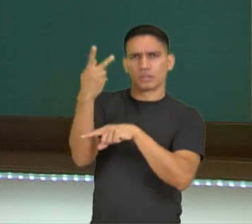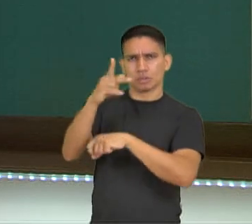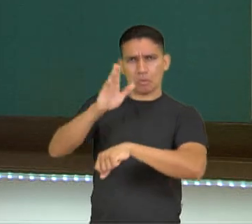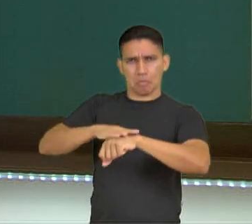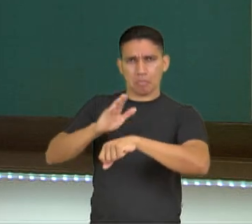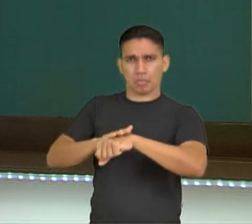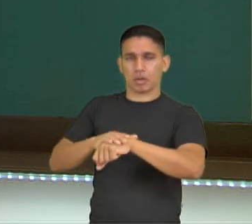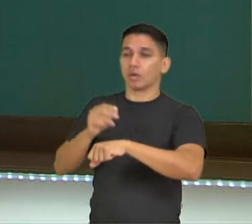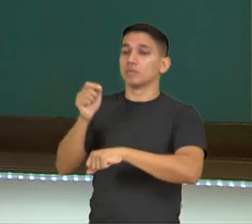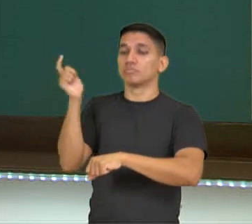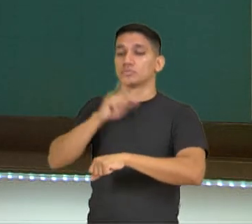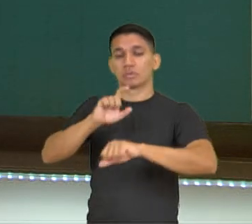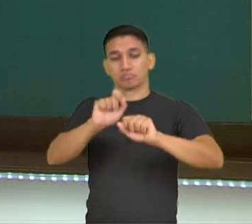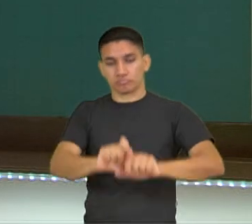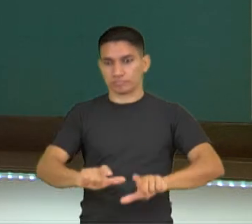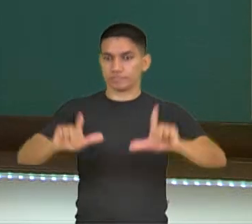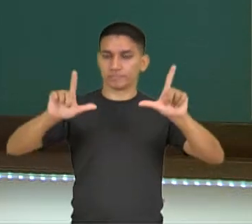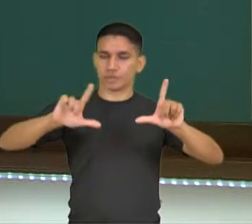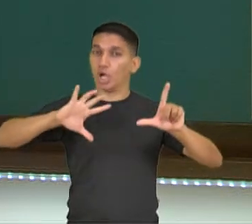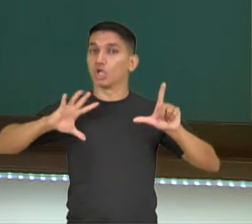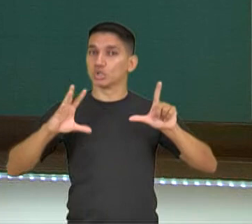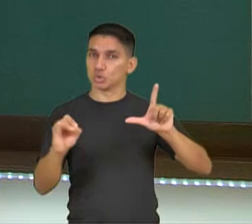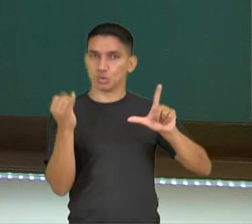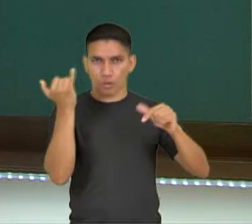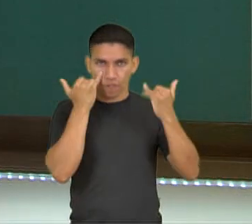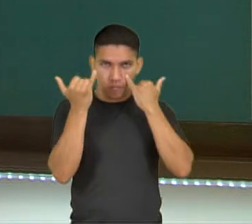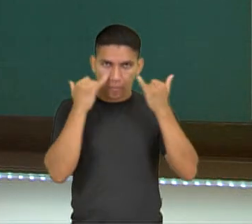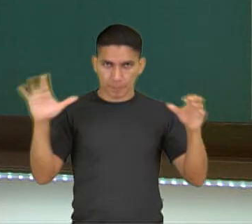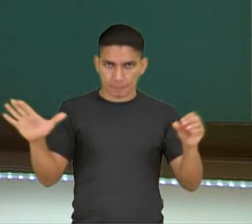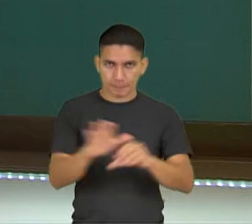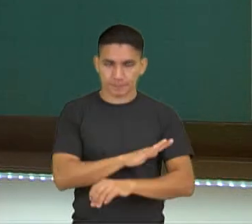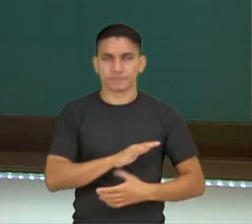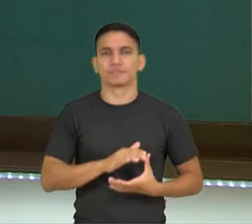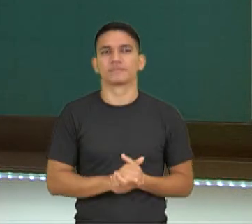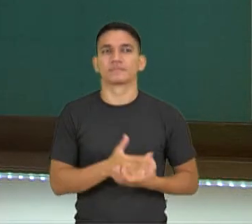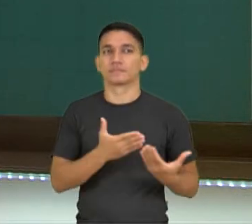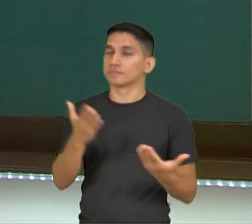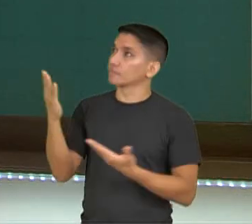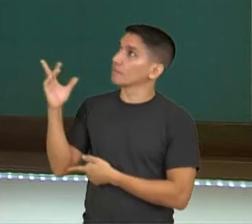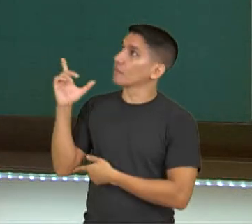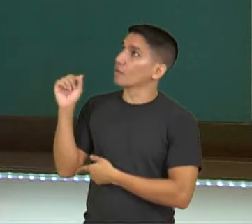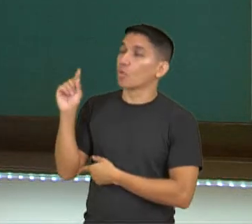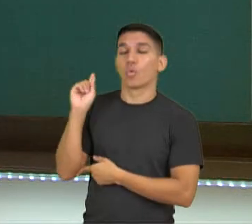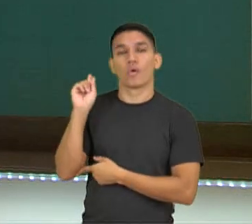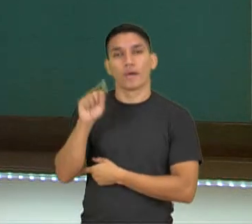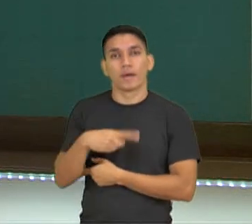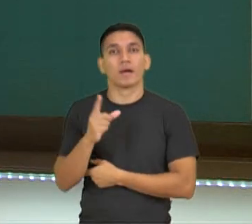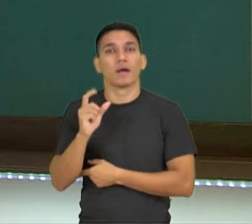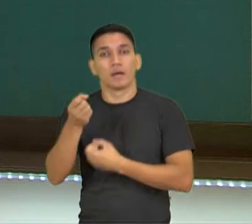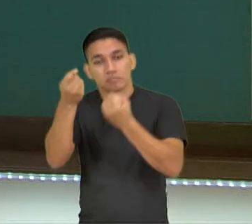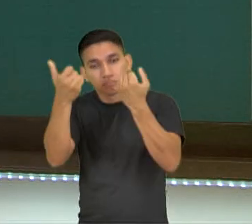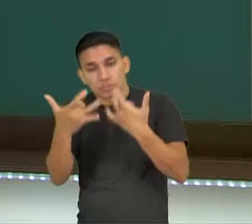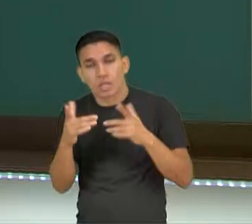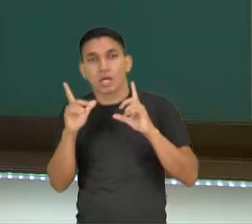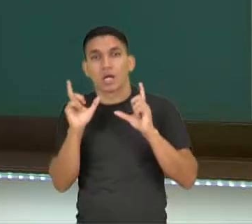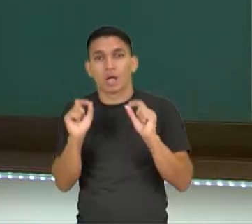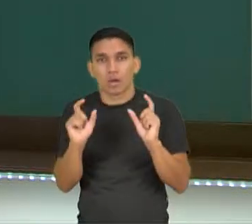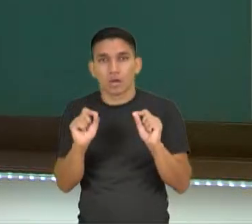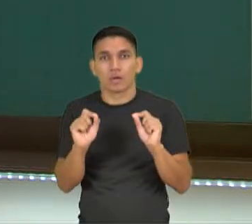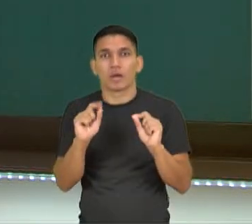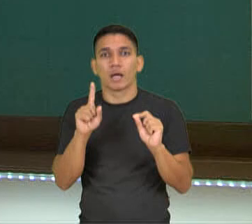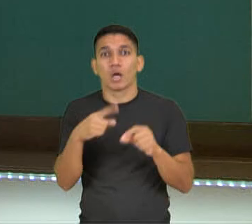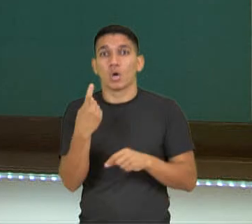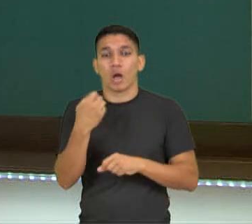e você tem acesso à reportagem total, tá certo? Completa. Então aqui, ó, foi dito que foi um dos